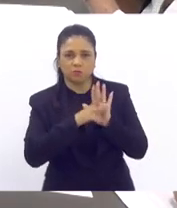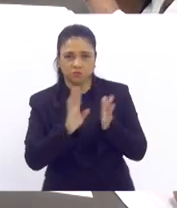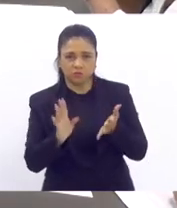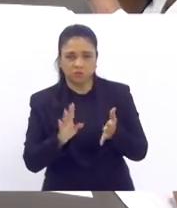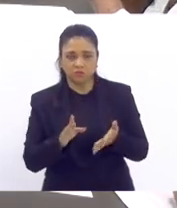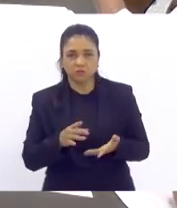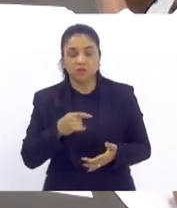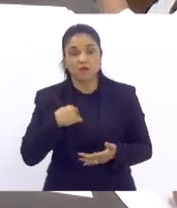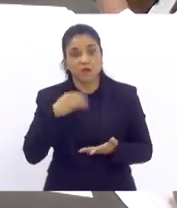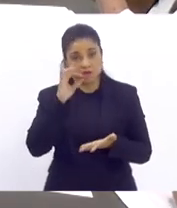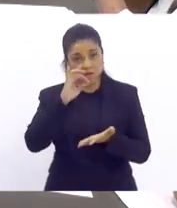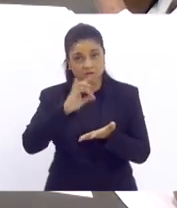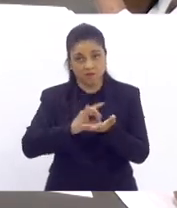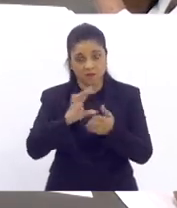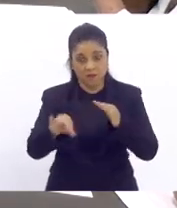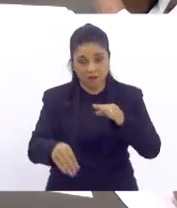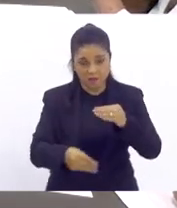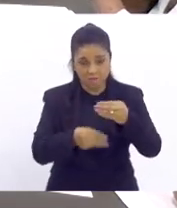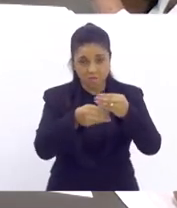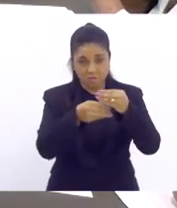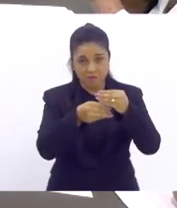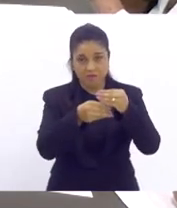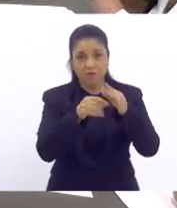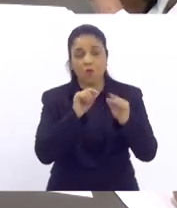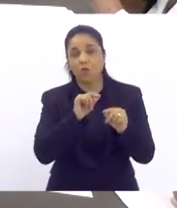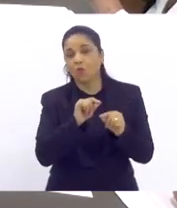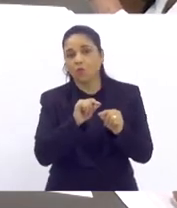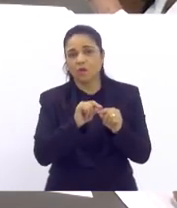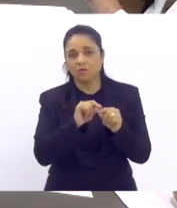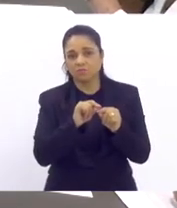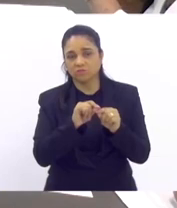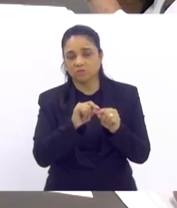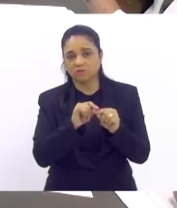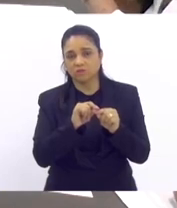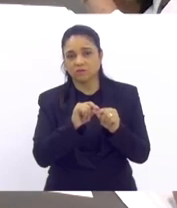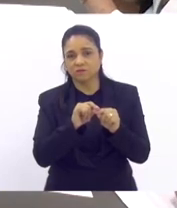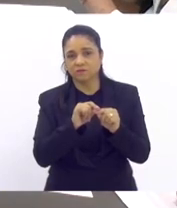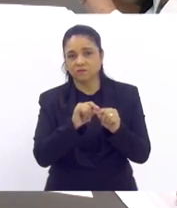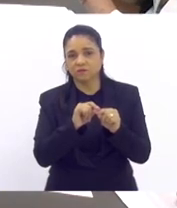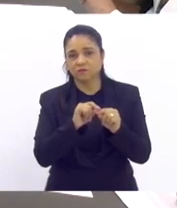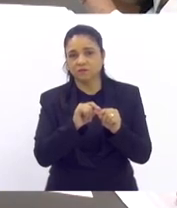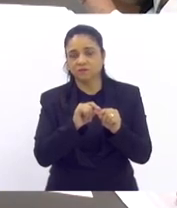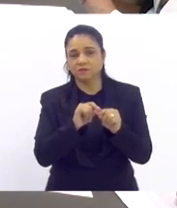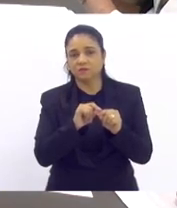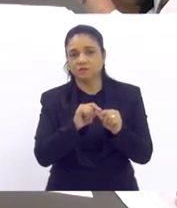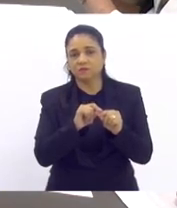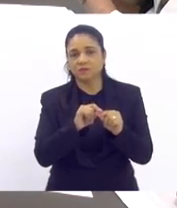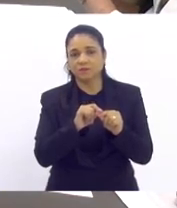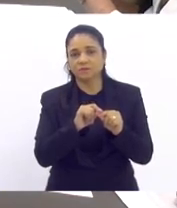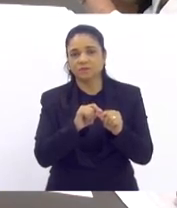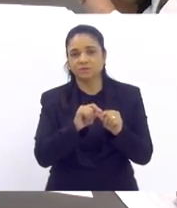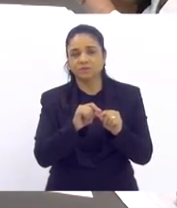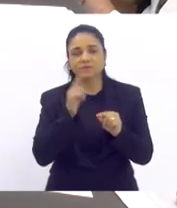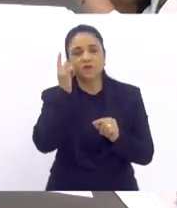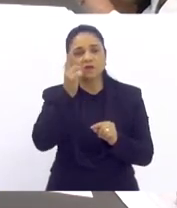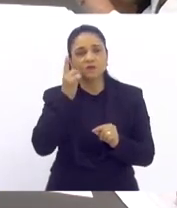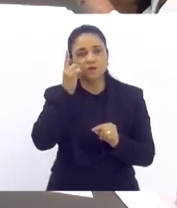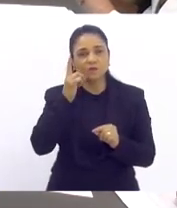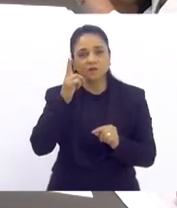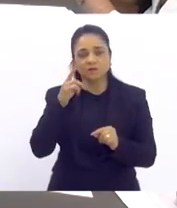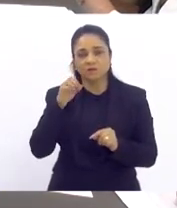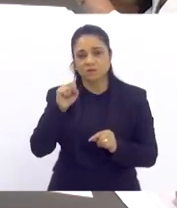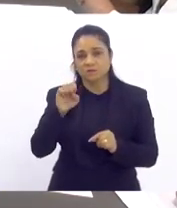Na verdade essa emenda é questão de vigência Assis razão Deputado é o deputado Deputado